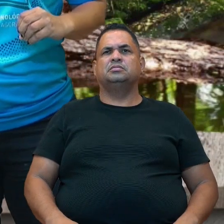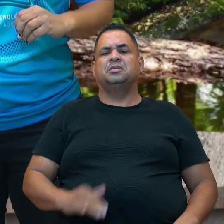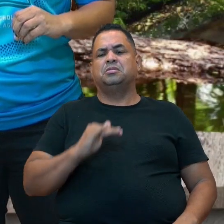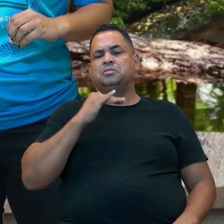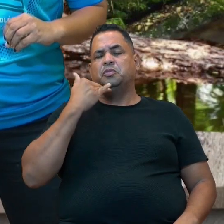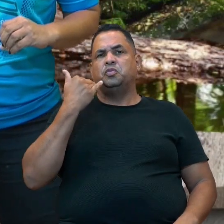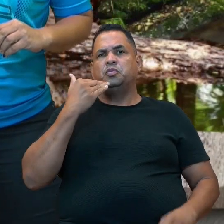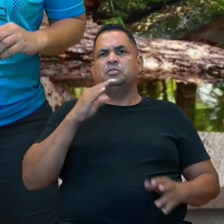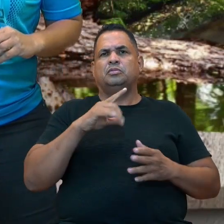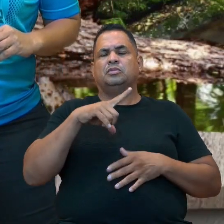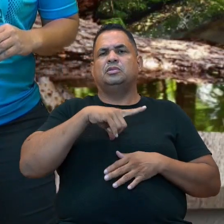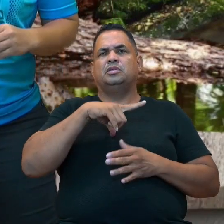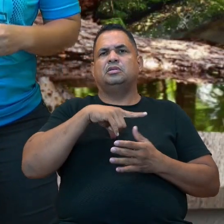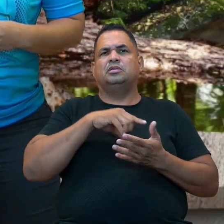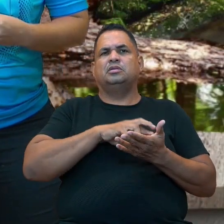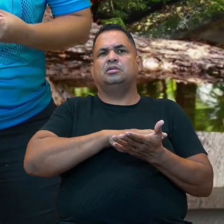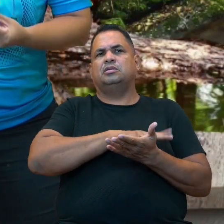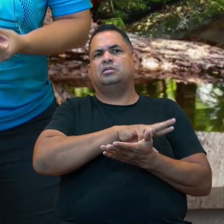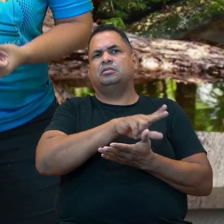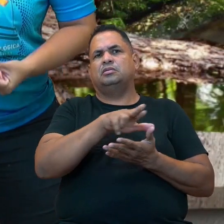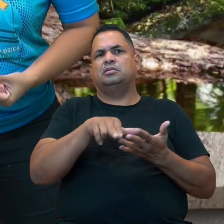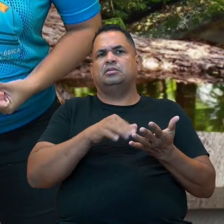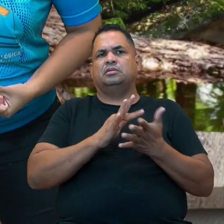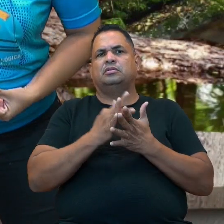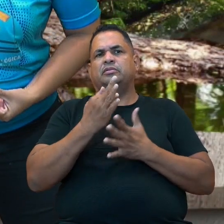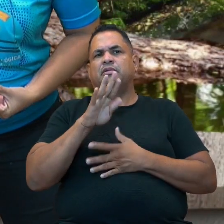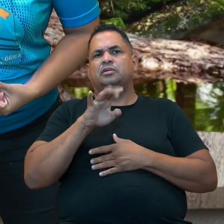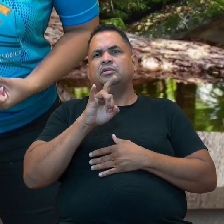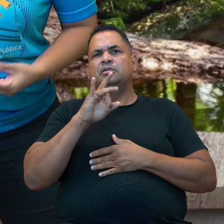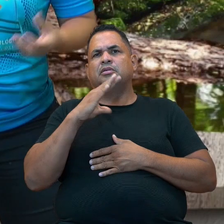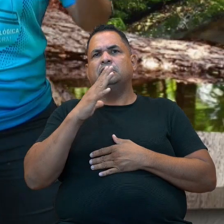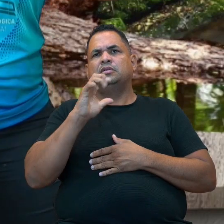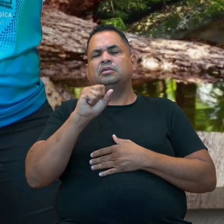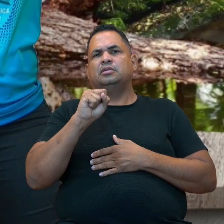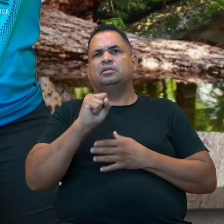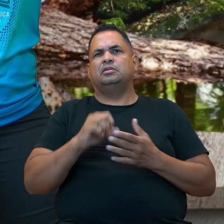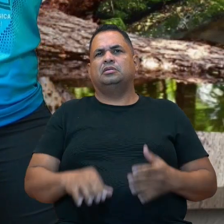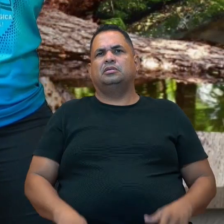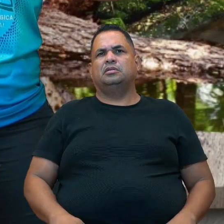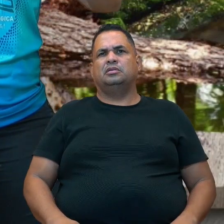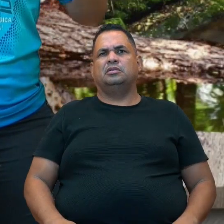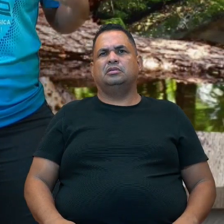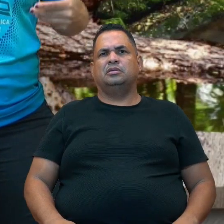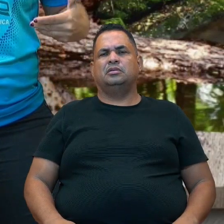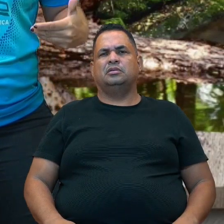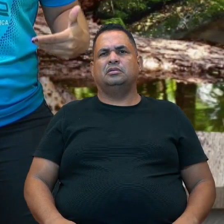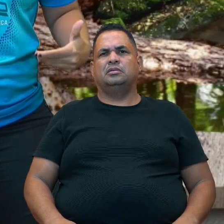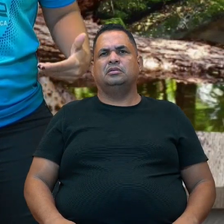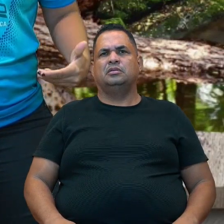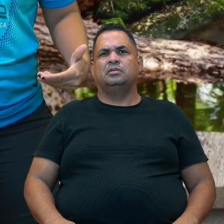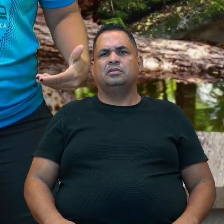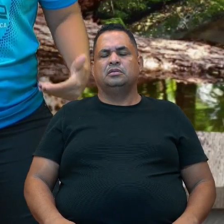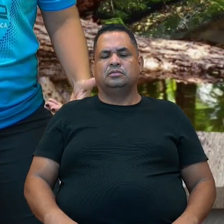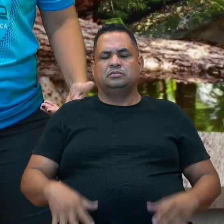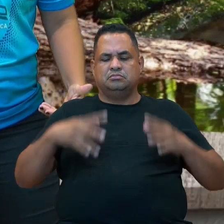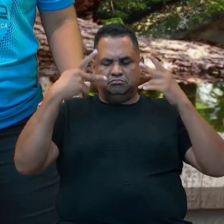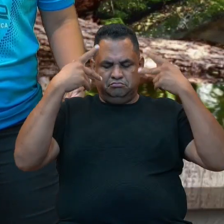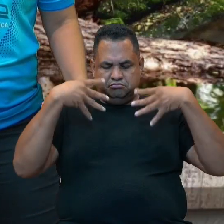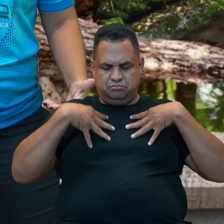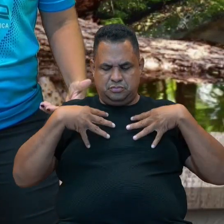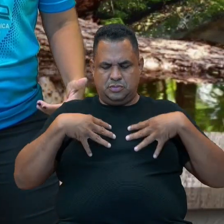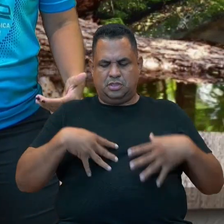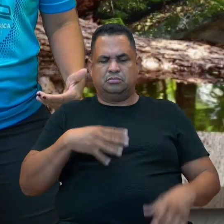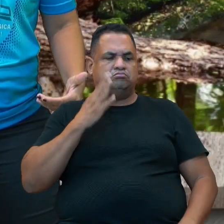tem as variações fenotípicas. O que são essas variações fenotípicas? Professora Tabita, morena, pele